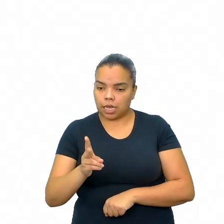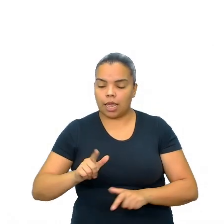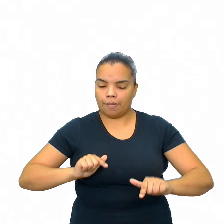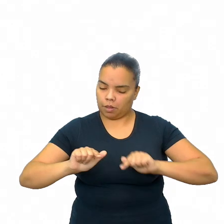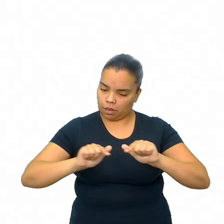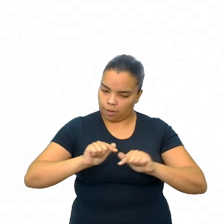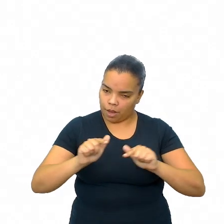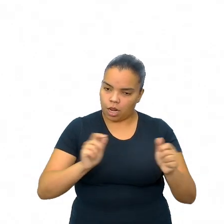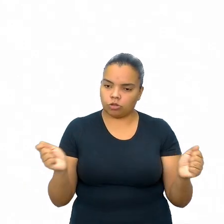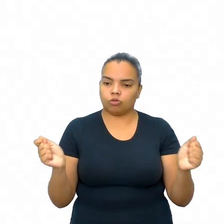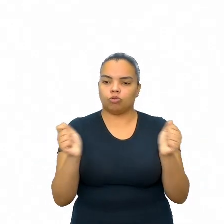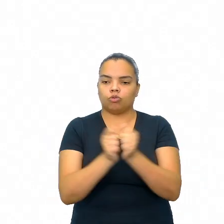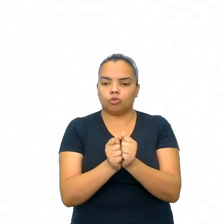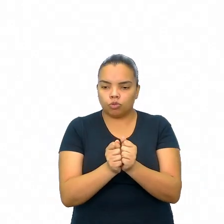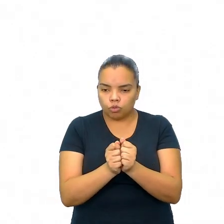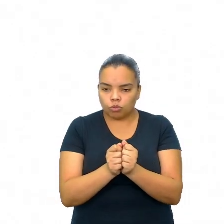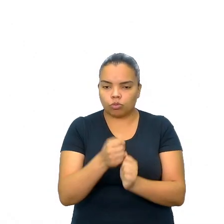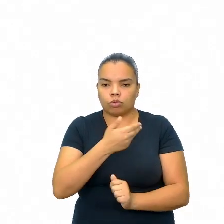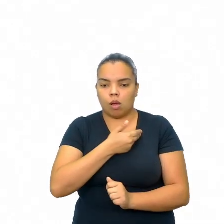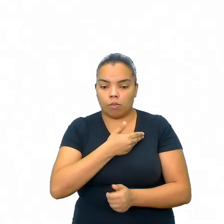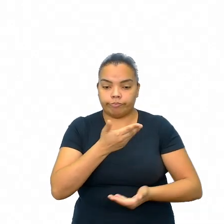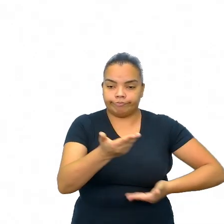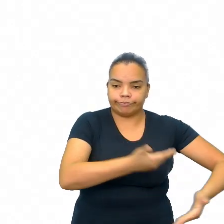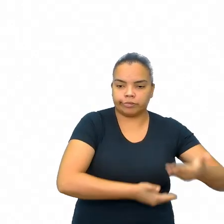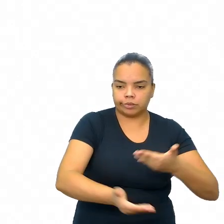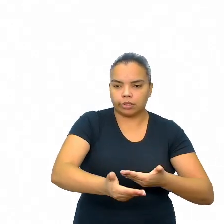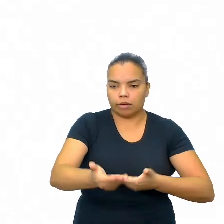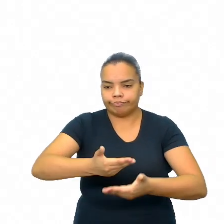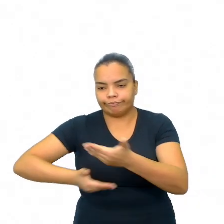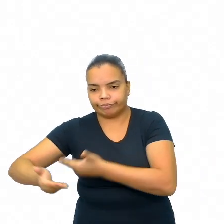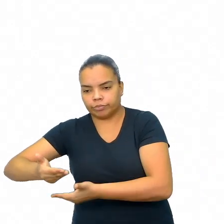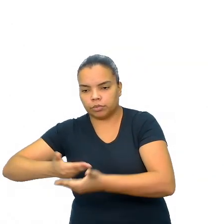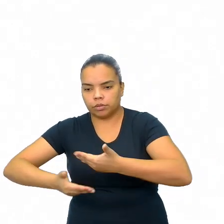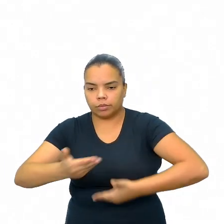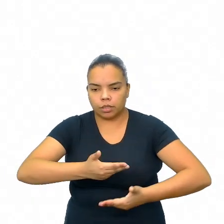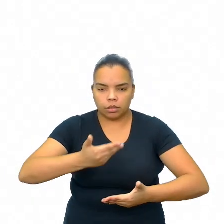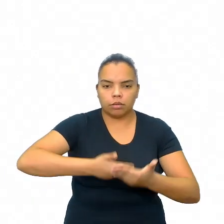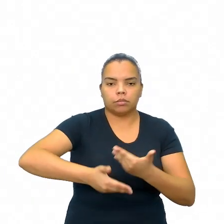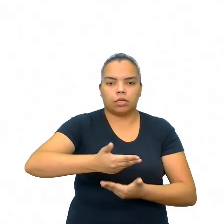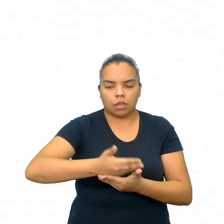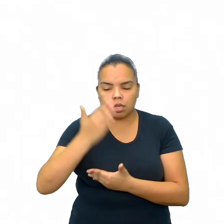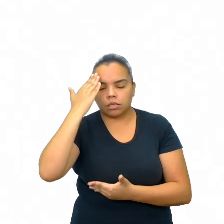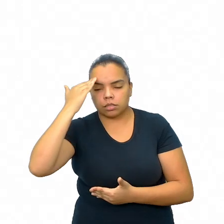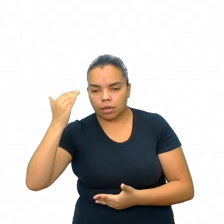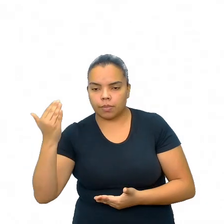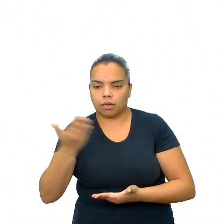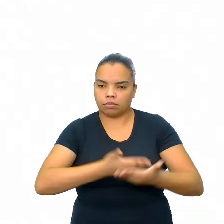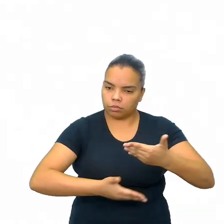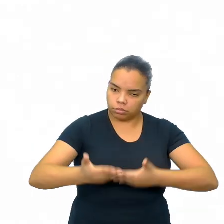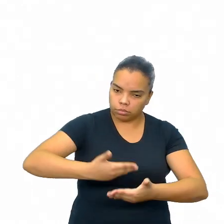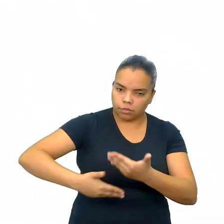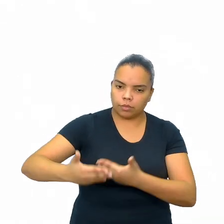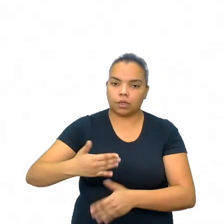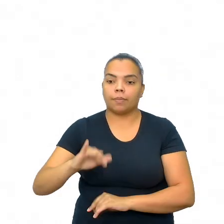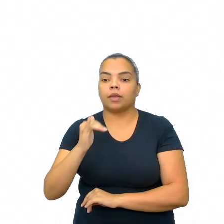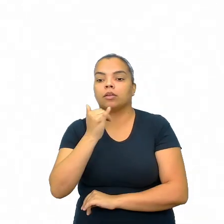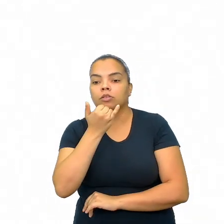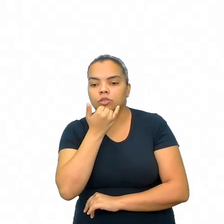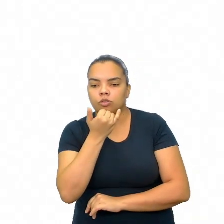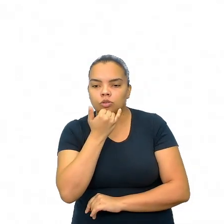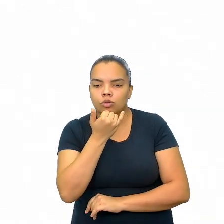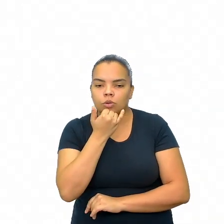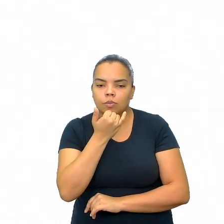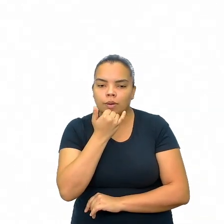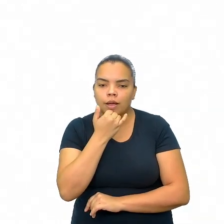que um possa contribuir com o saber do outro. E eu quero me desculpar pelo corrido